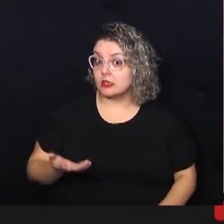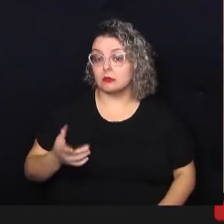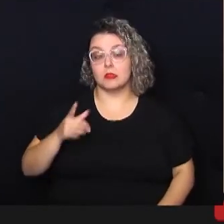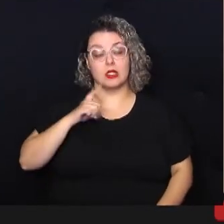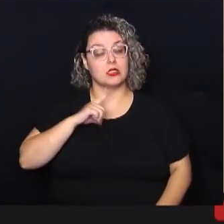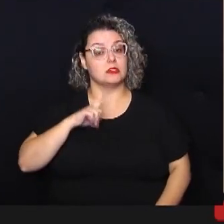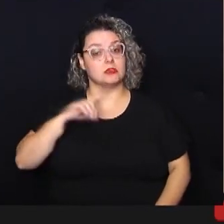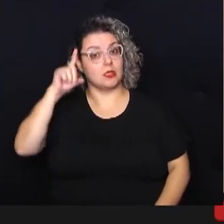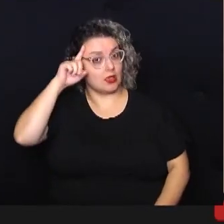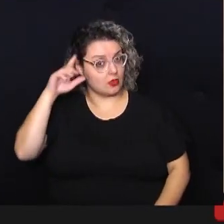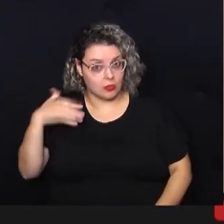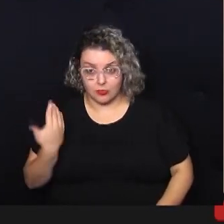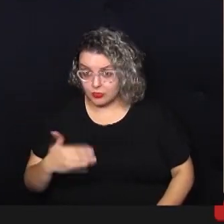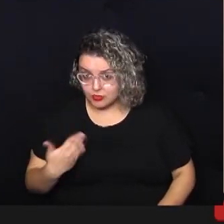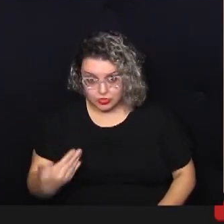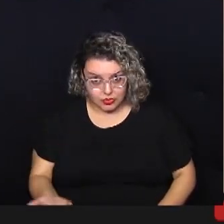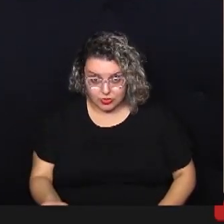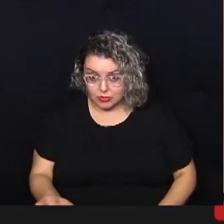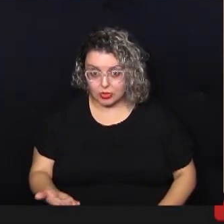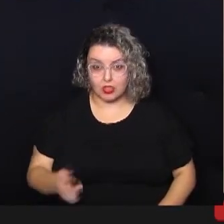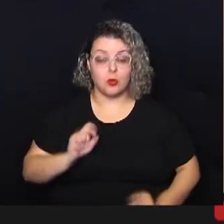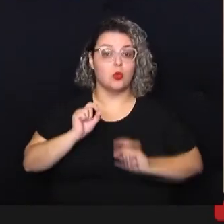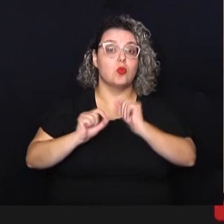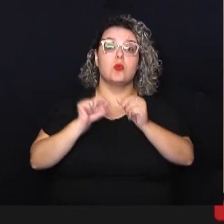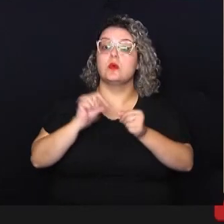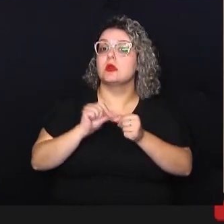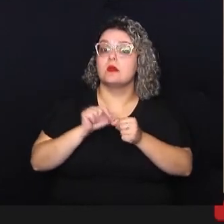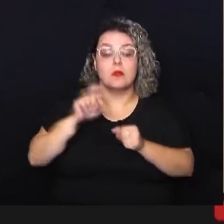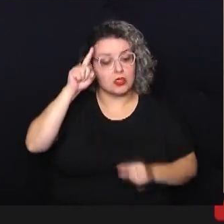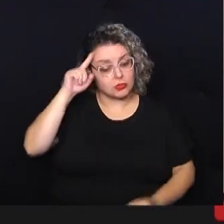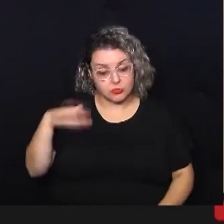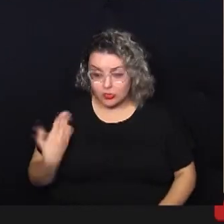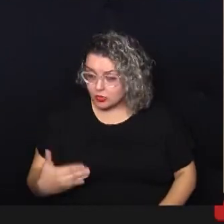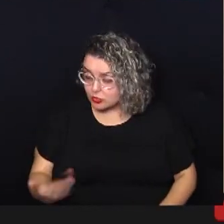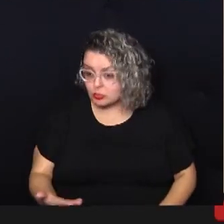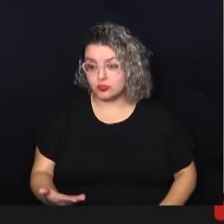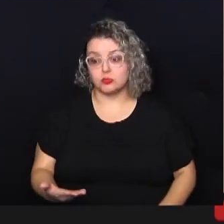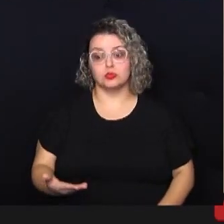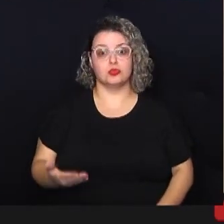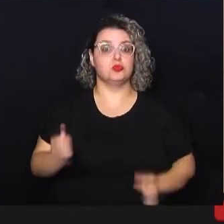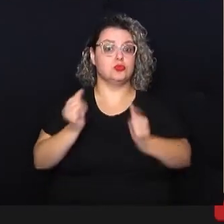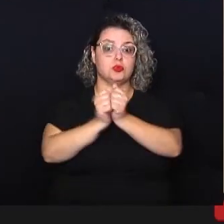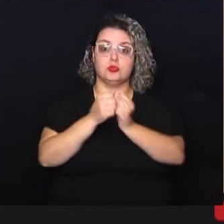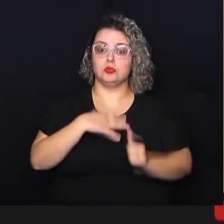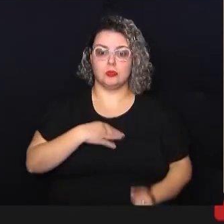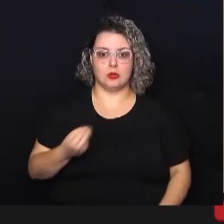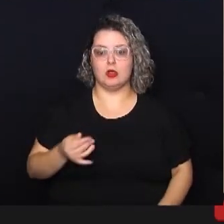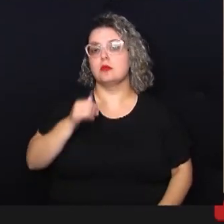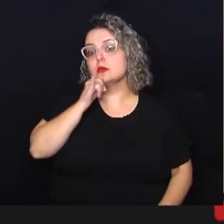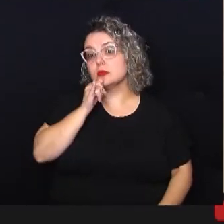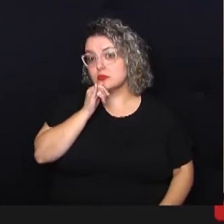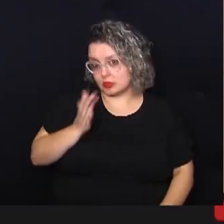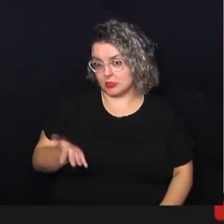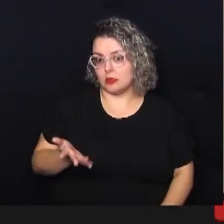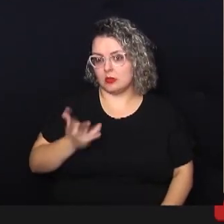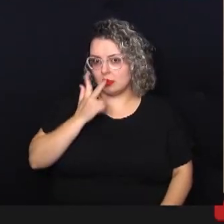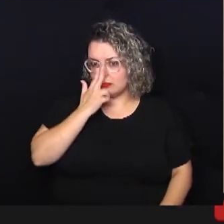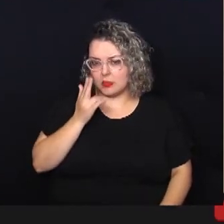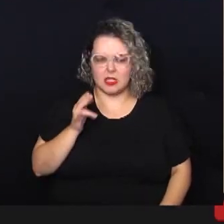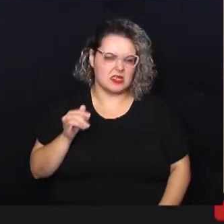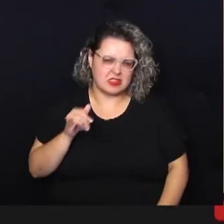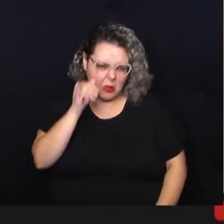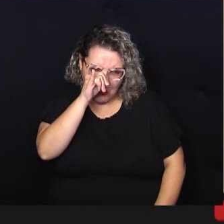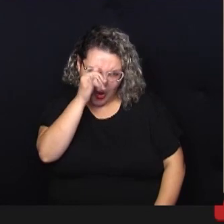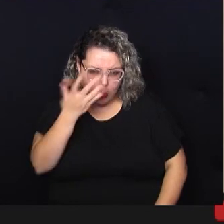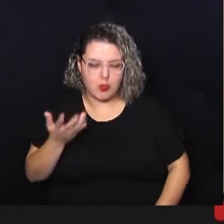o dia a dia. Existe o que você faz todos os dias com o seu filho. Sabe, vou dar um exemplo que parece muito bobo, mas que